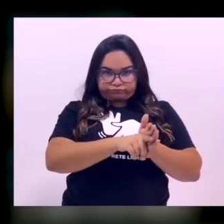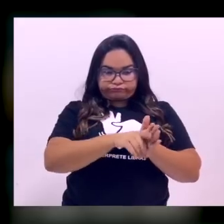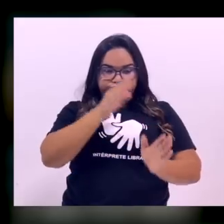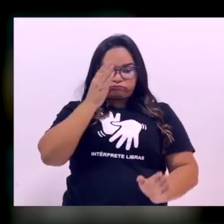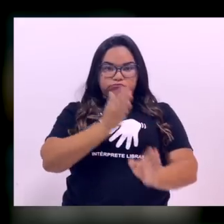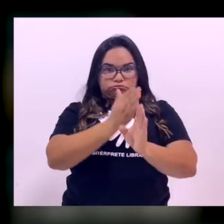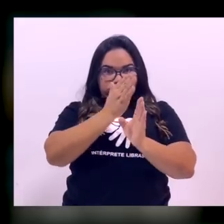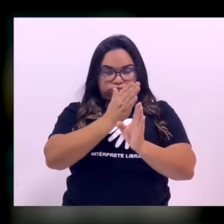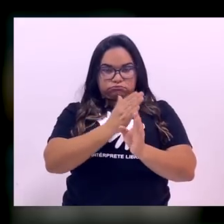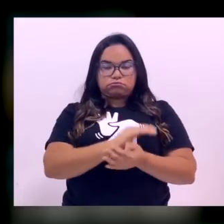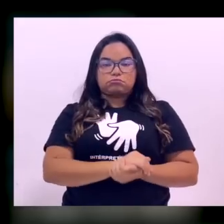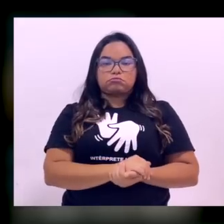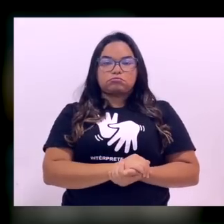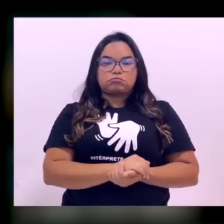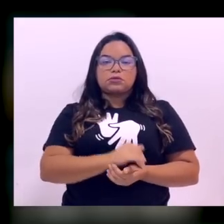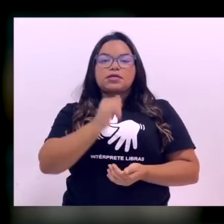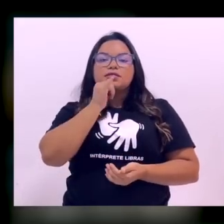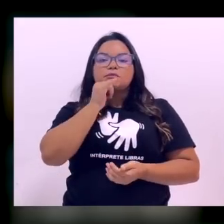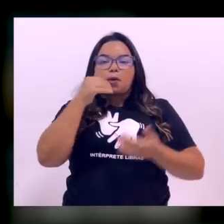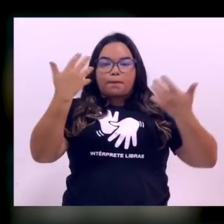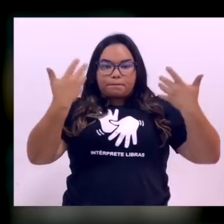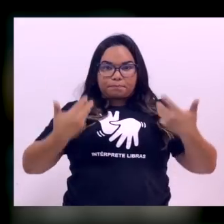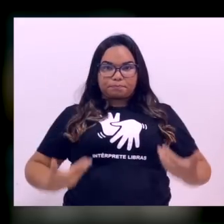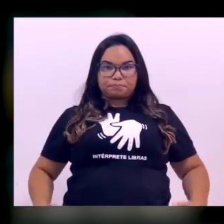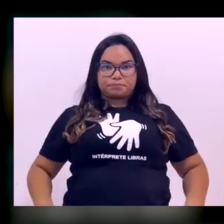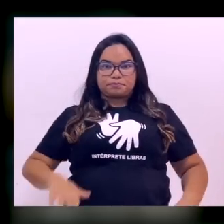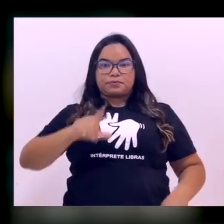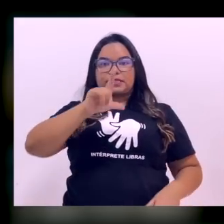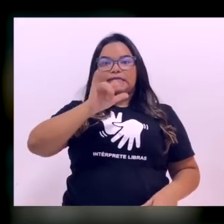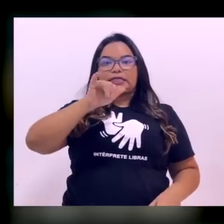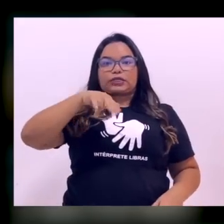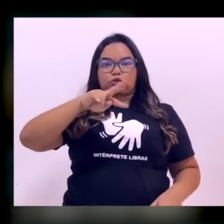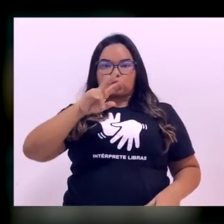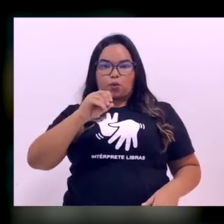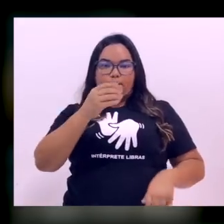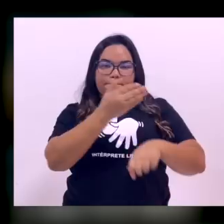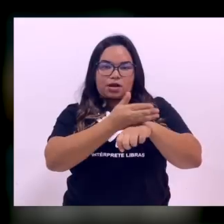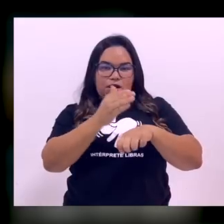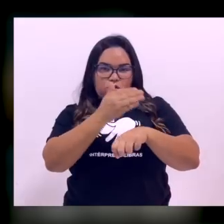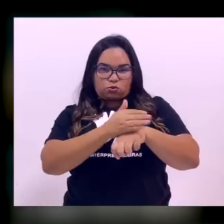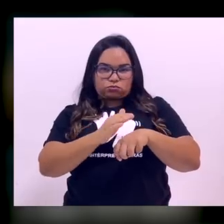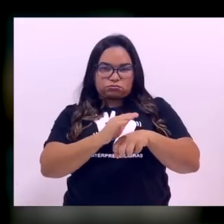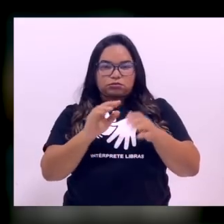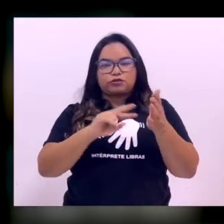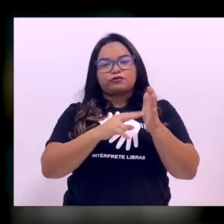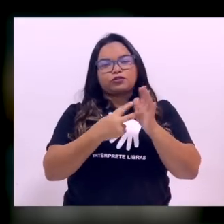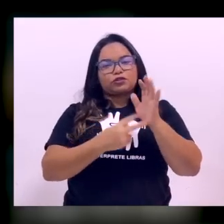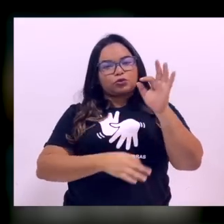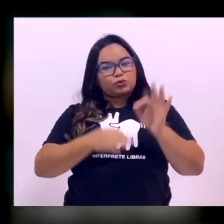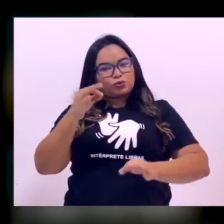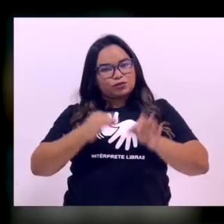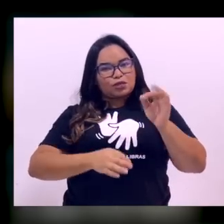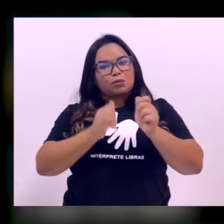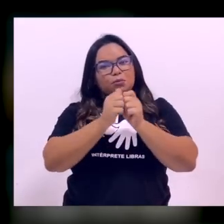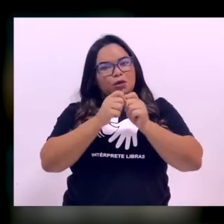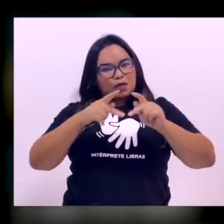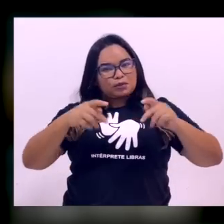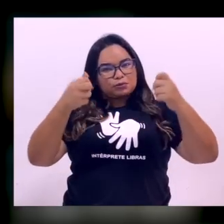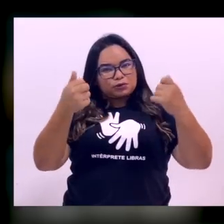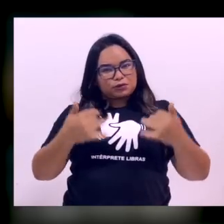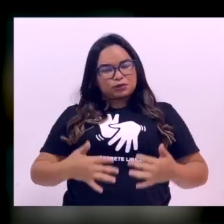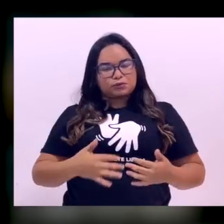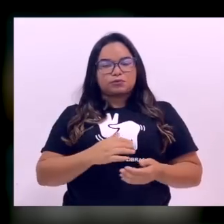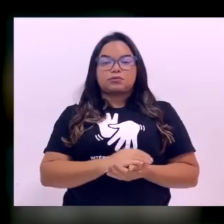e as definições que ela tem. Por exemplo, linho branco é justiça. Apocalipse 19, verso